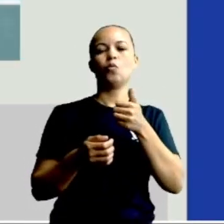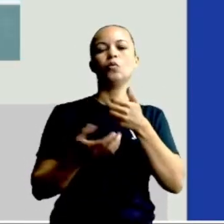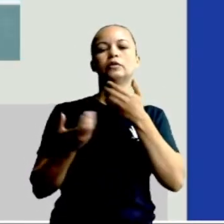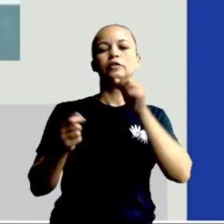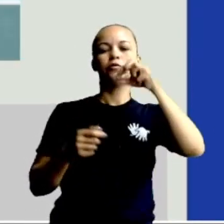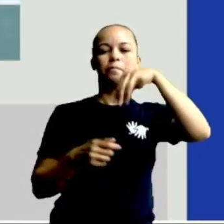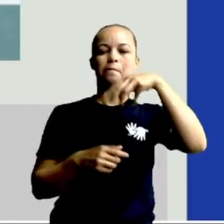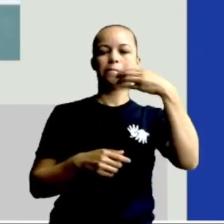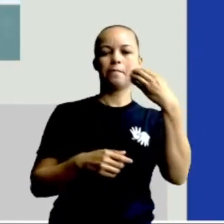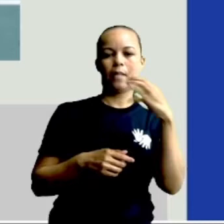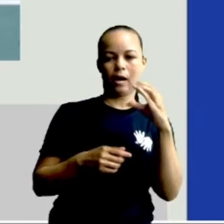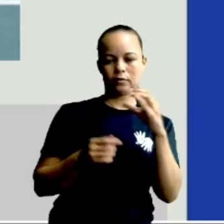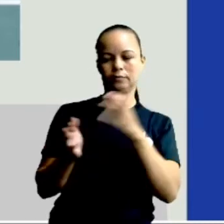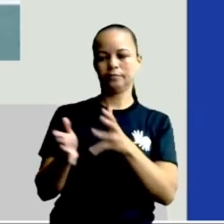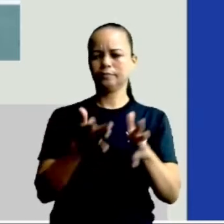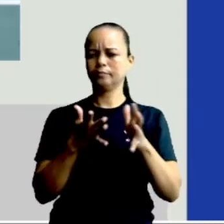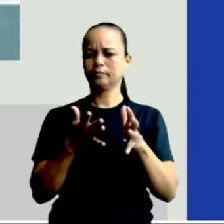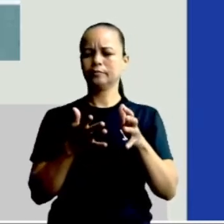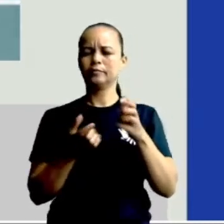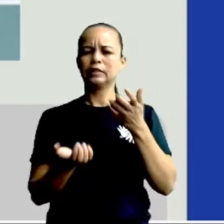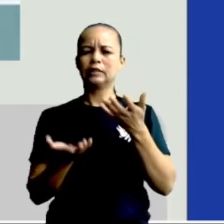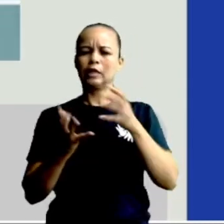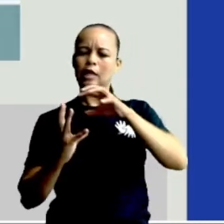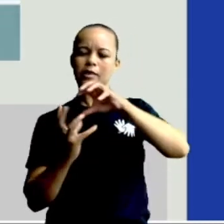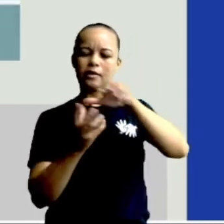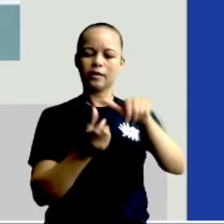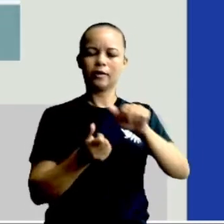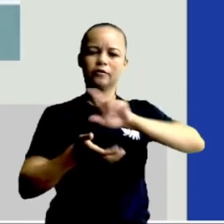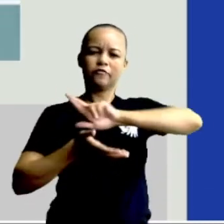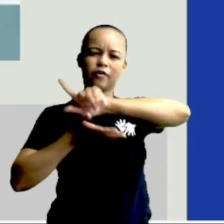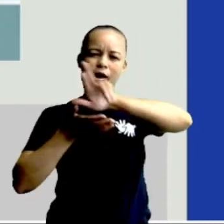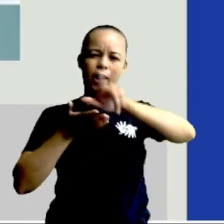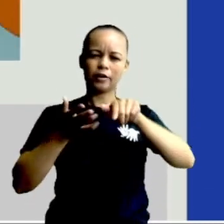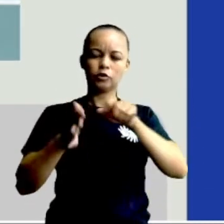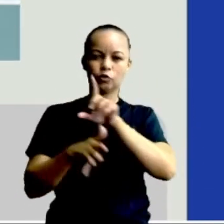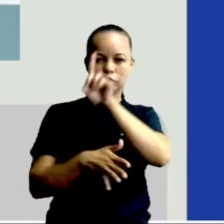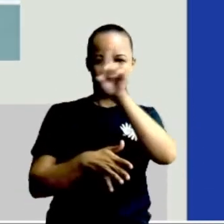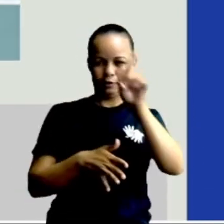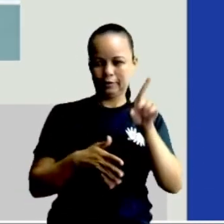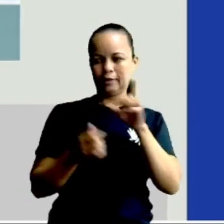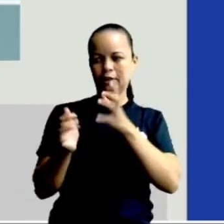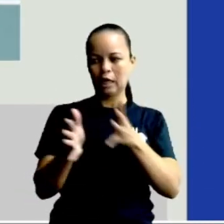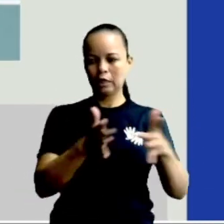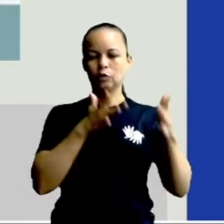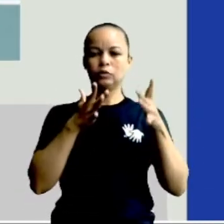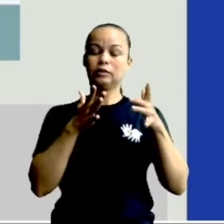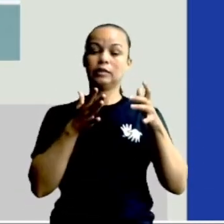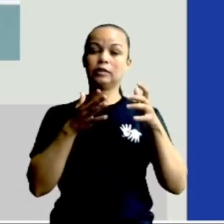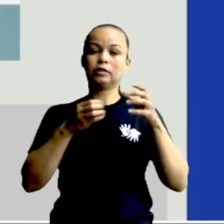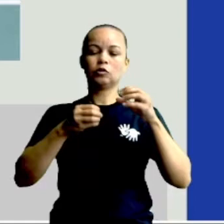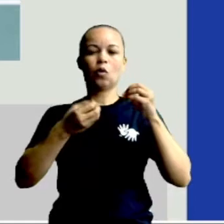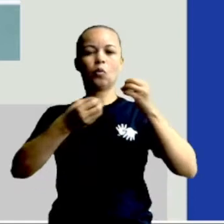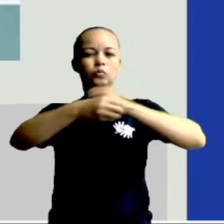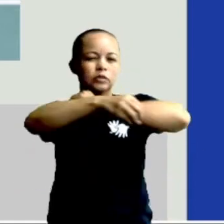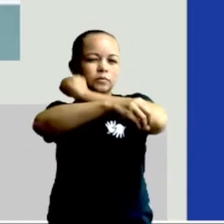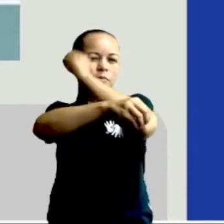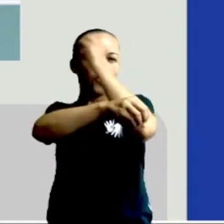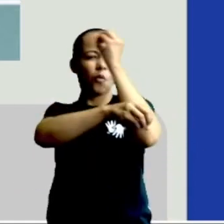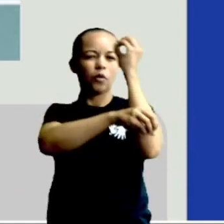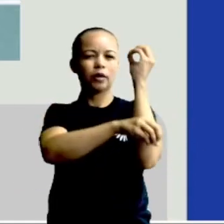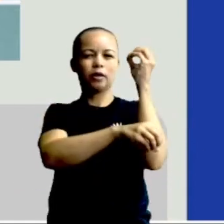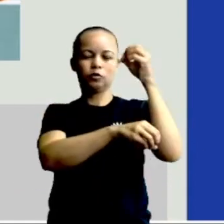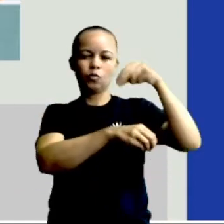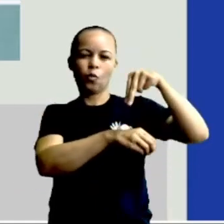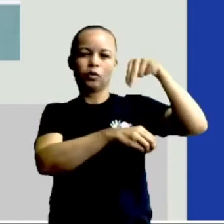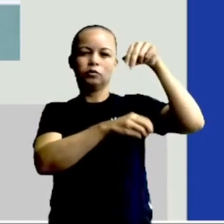Lugares como os polos da Terra podem ter sol durante vários dias seguidos, sem que o sol se ponha no horizonte durante o